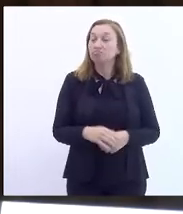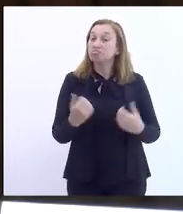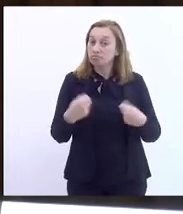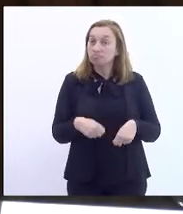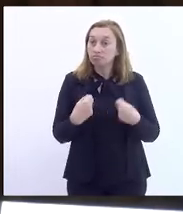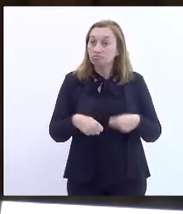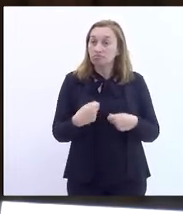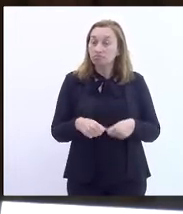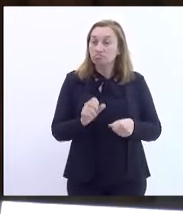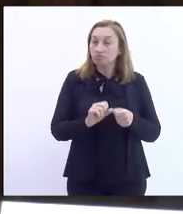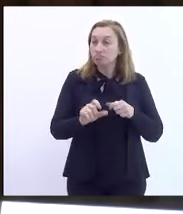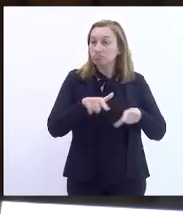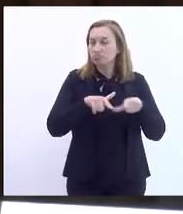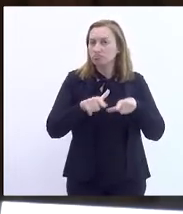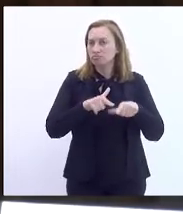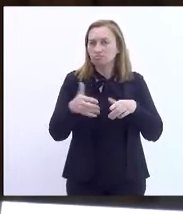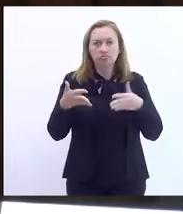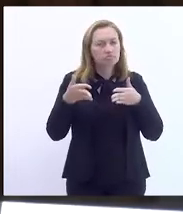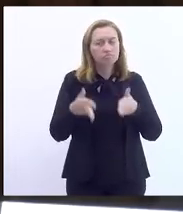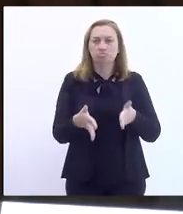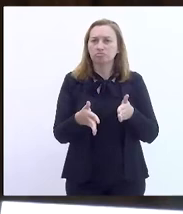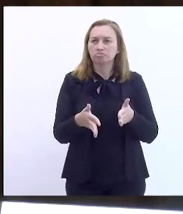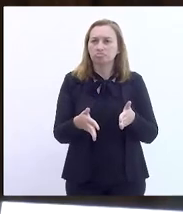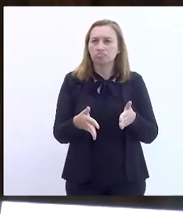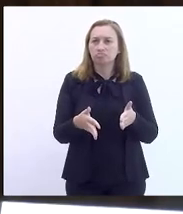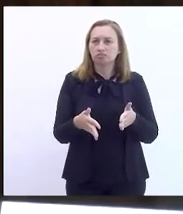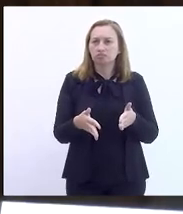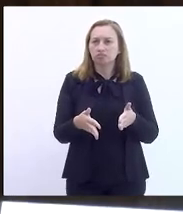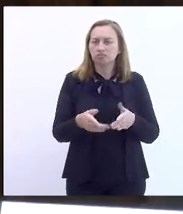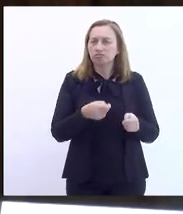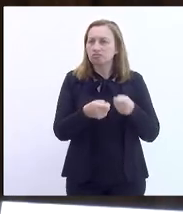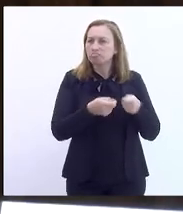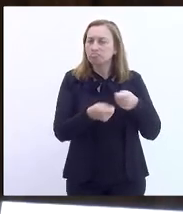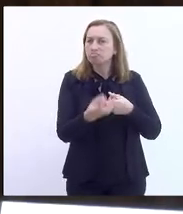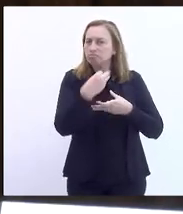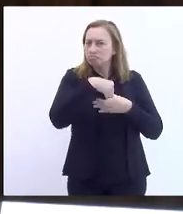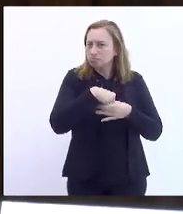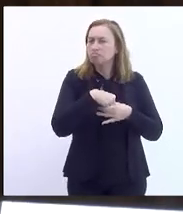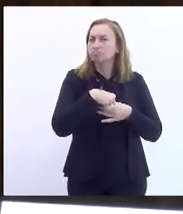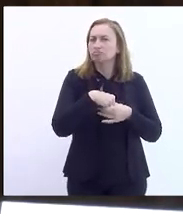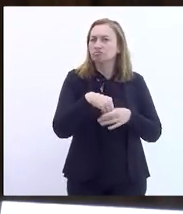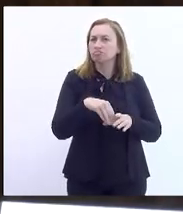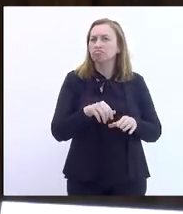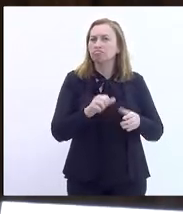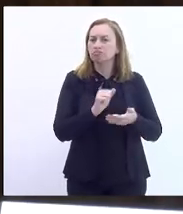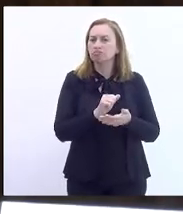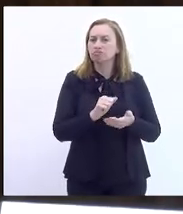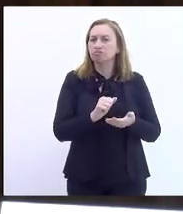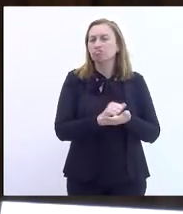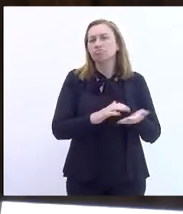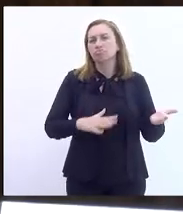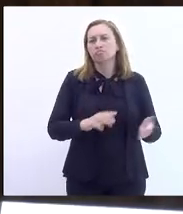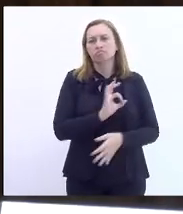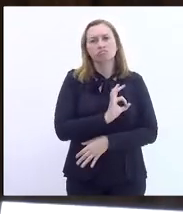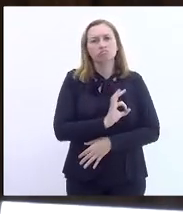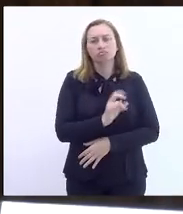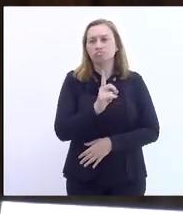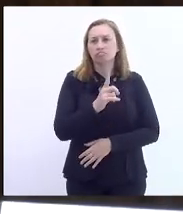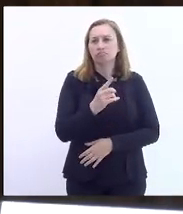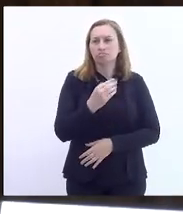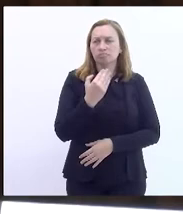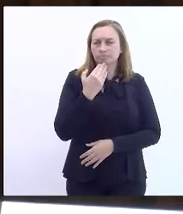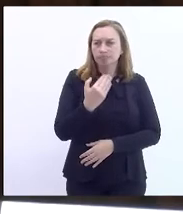precisa fazer um trabalho central de controle externo da atividade policial não é